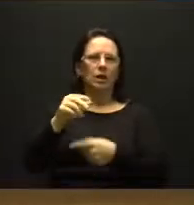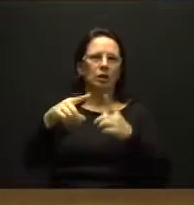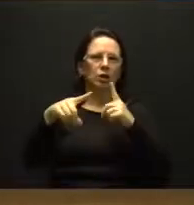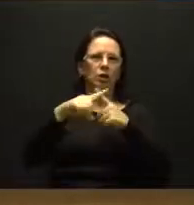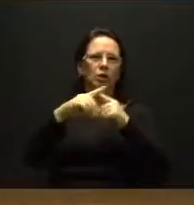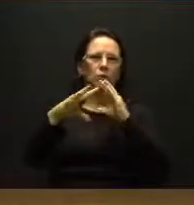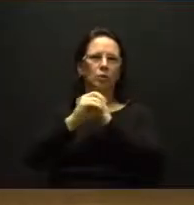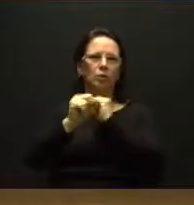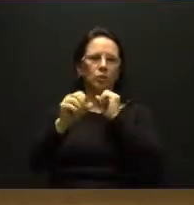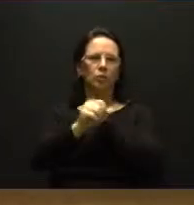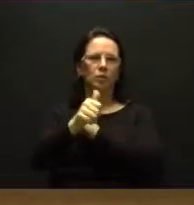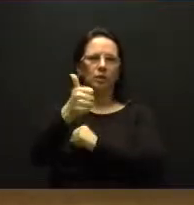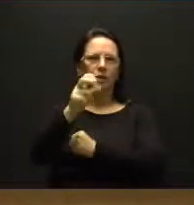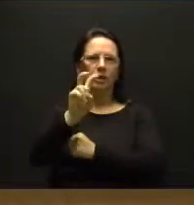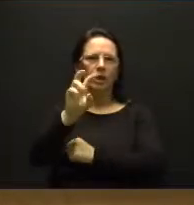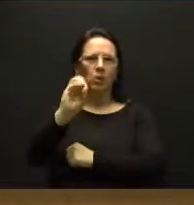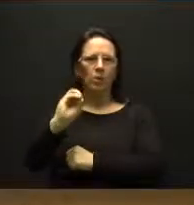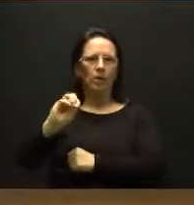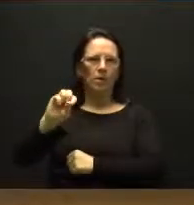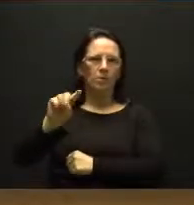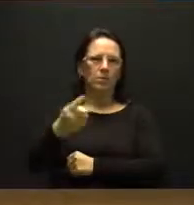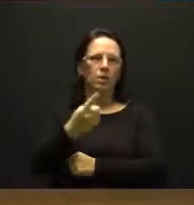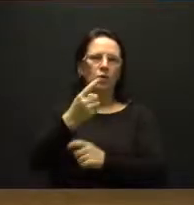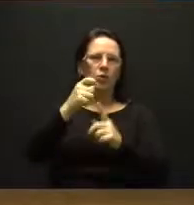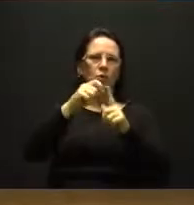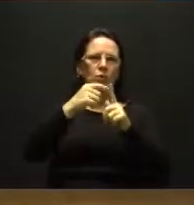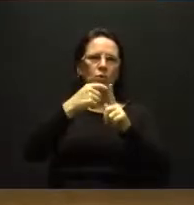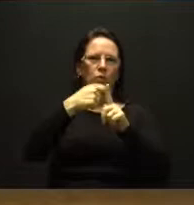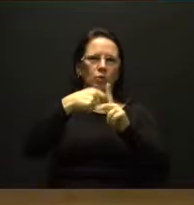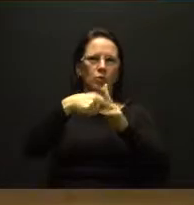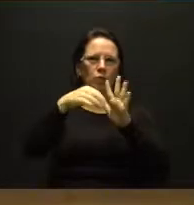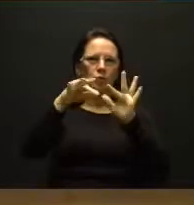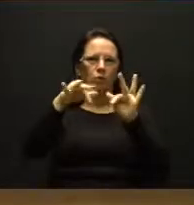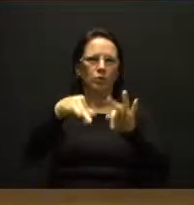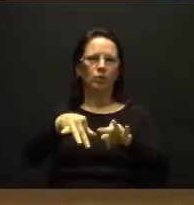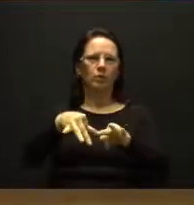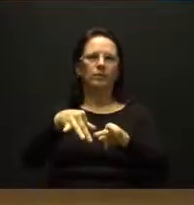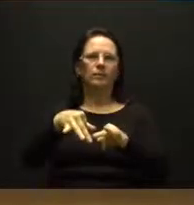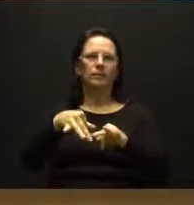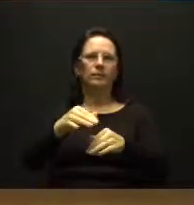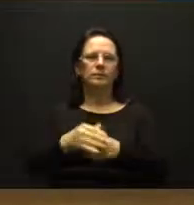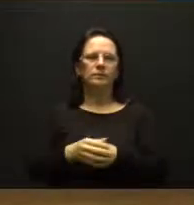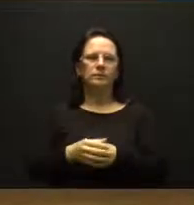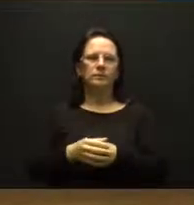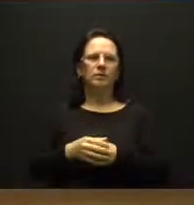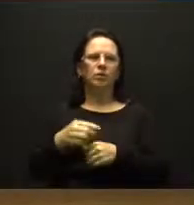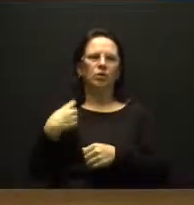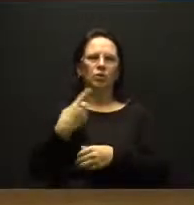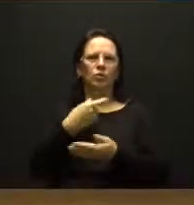pouquinho mais 50 mil reais e hoje a gente não paga o auxílio moradia